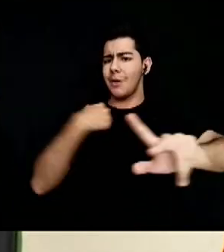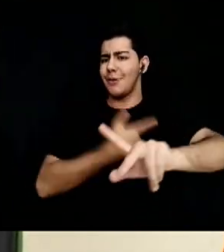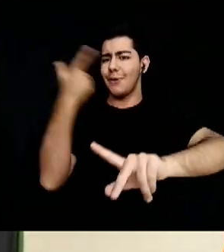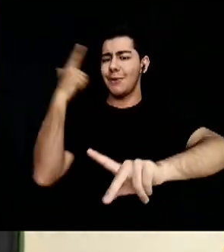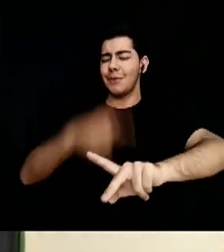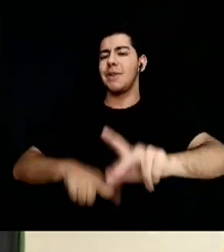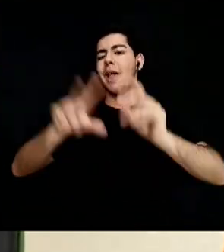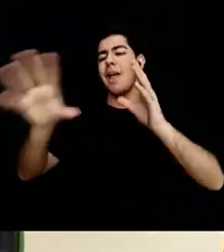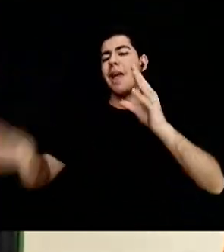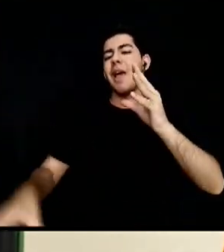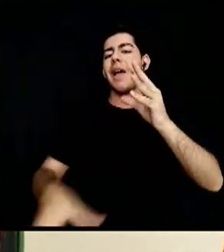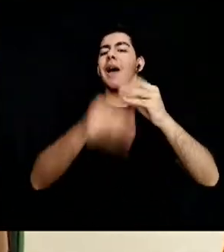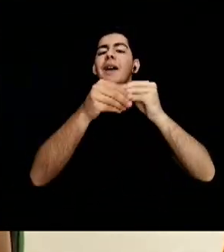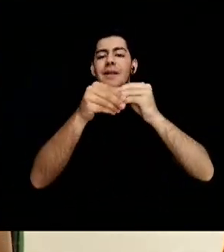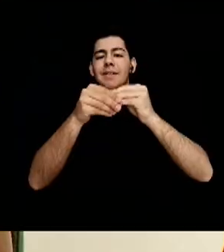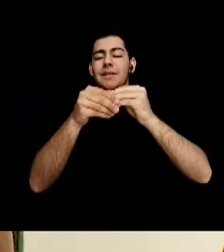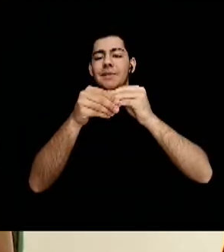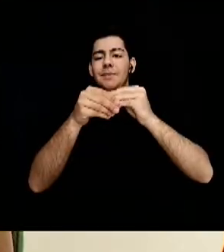Trazer